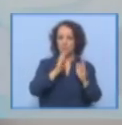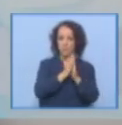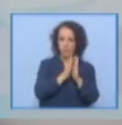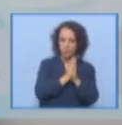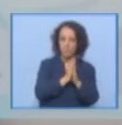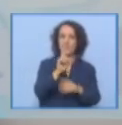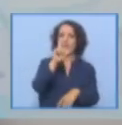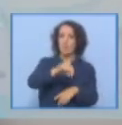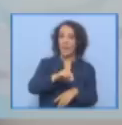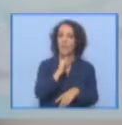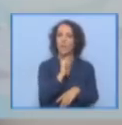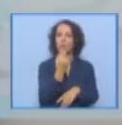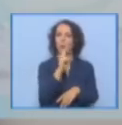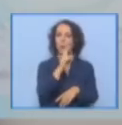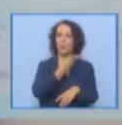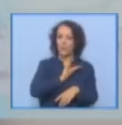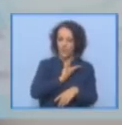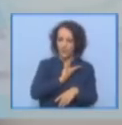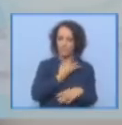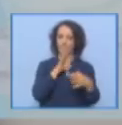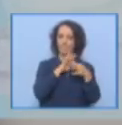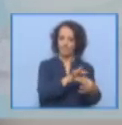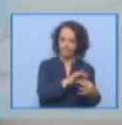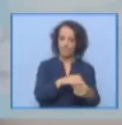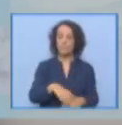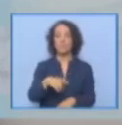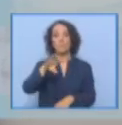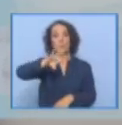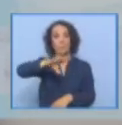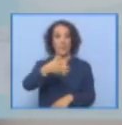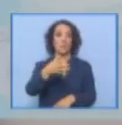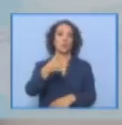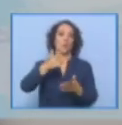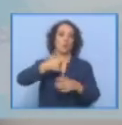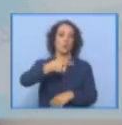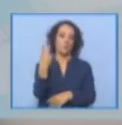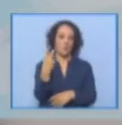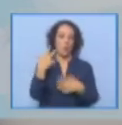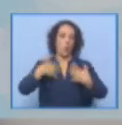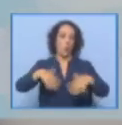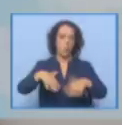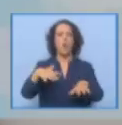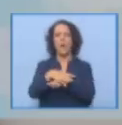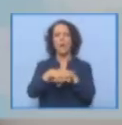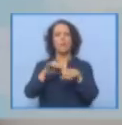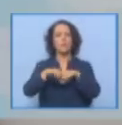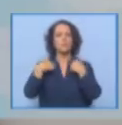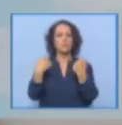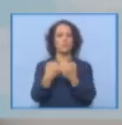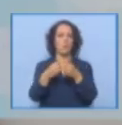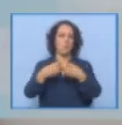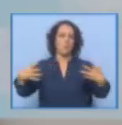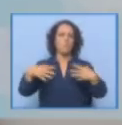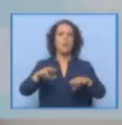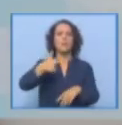pela IURD. Num país onde a televisão é importante, muito importante, apesar do crescimento das redes sociais, a IURD detém a